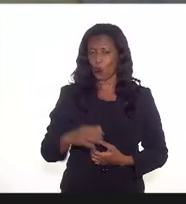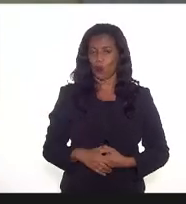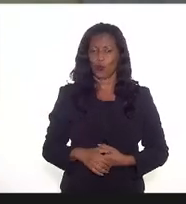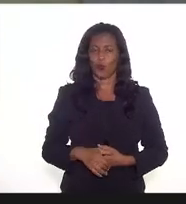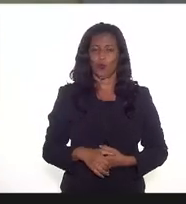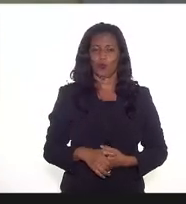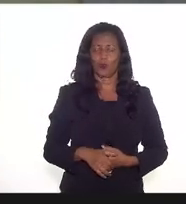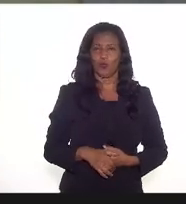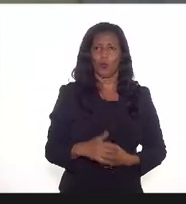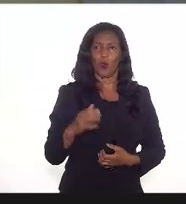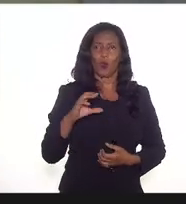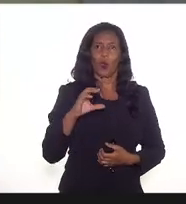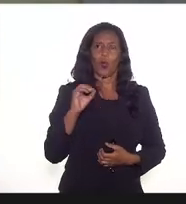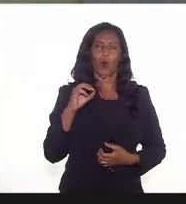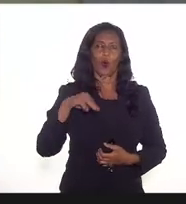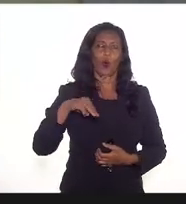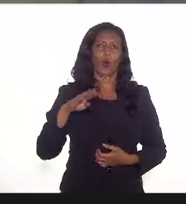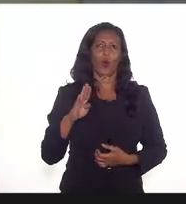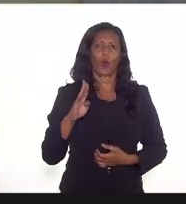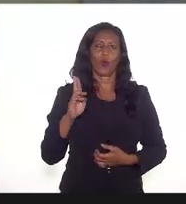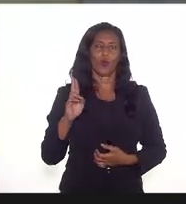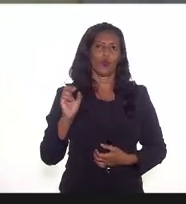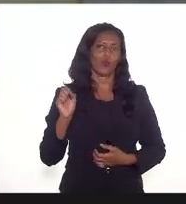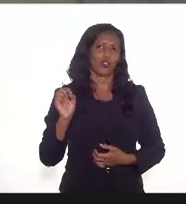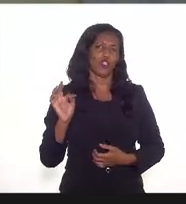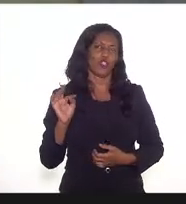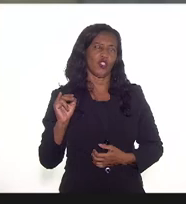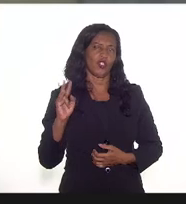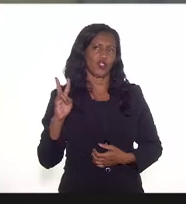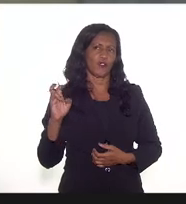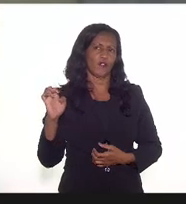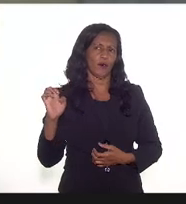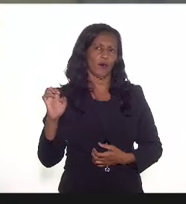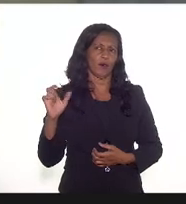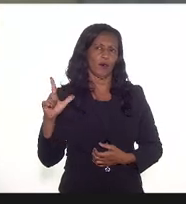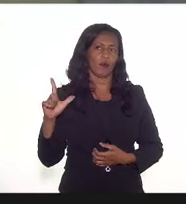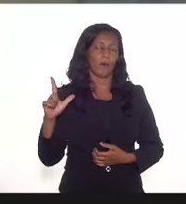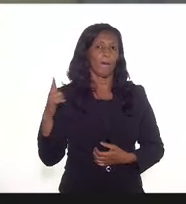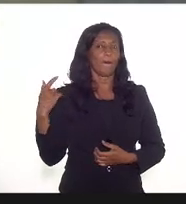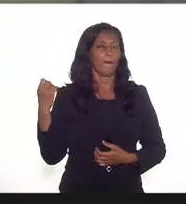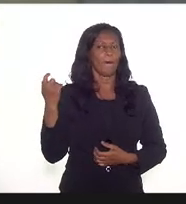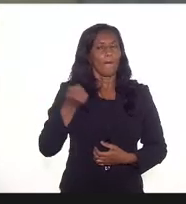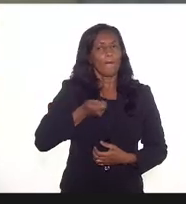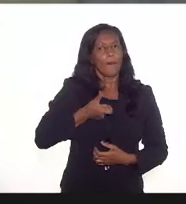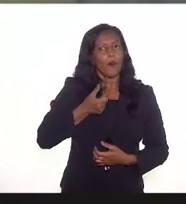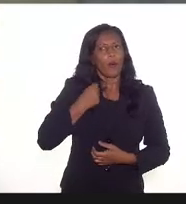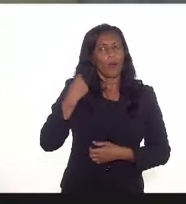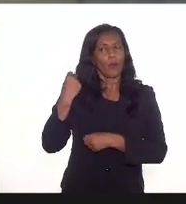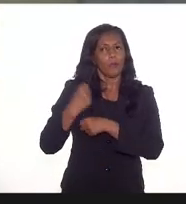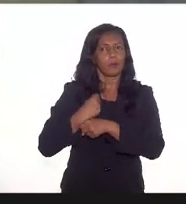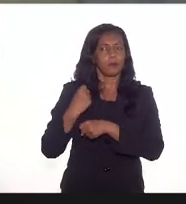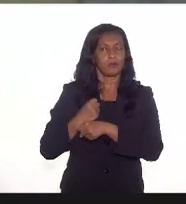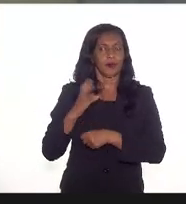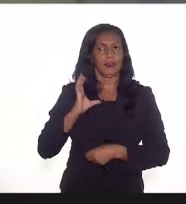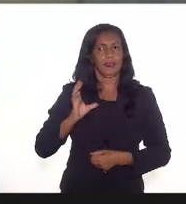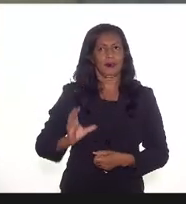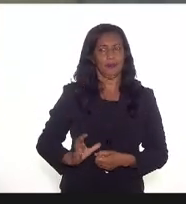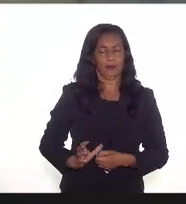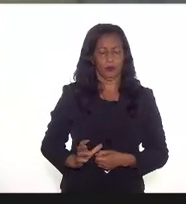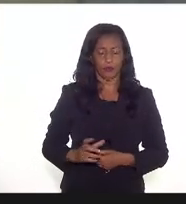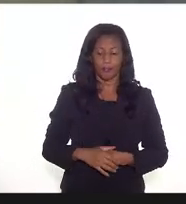combustível e um pouco de construção civil. Ora, se essa